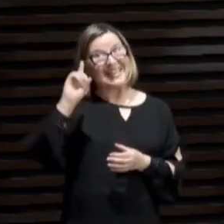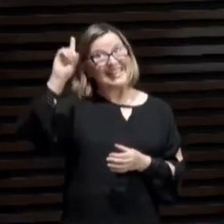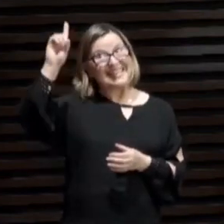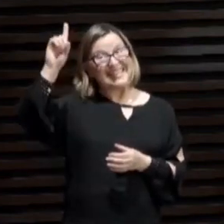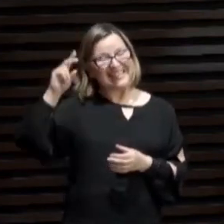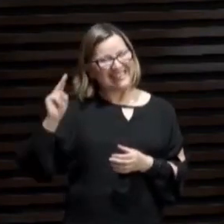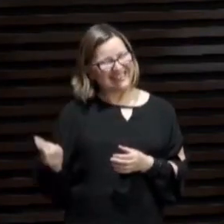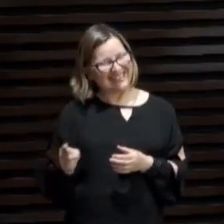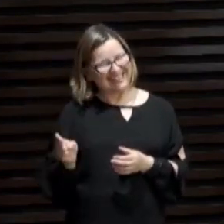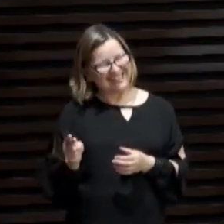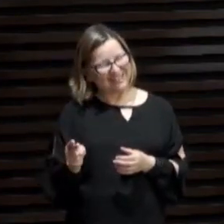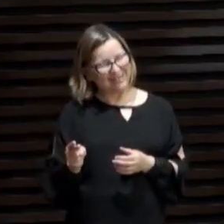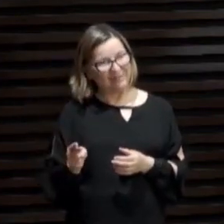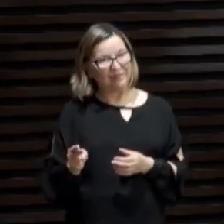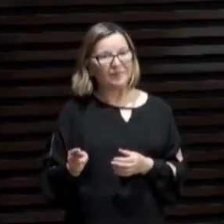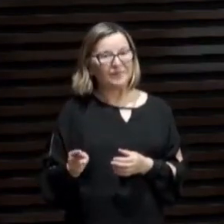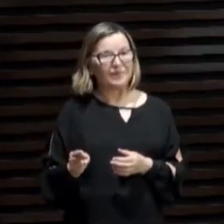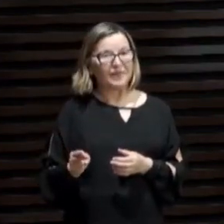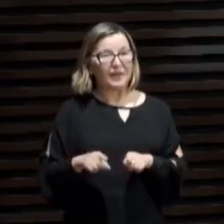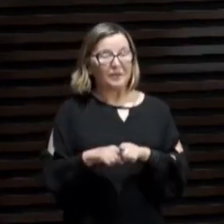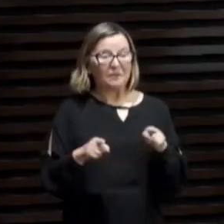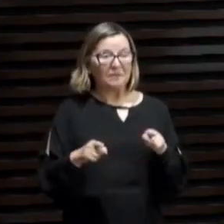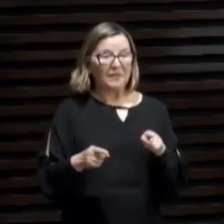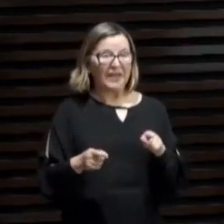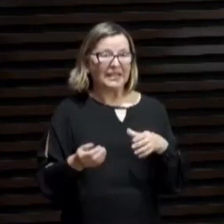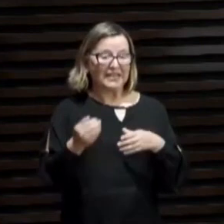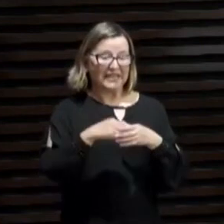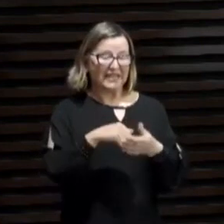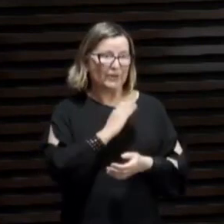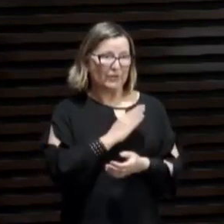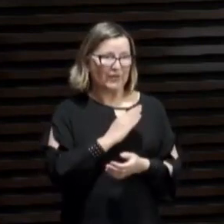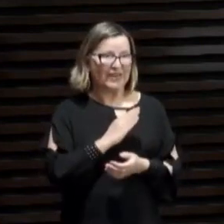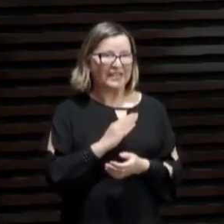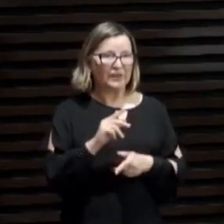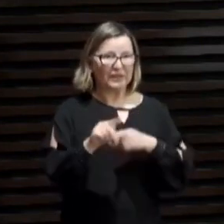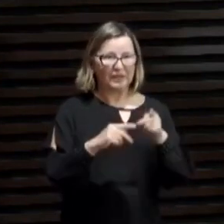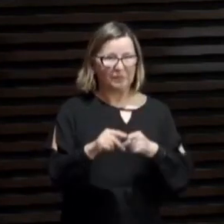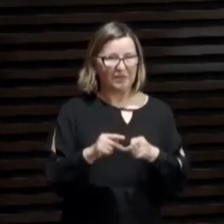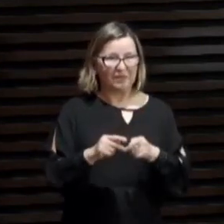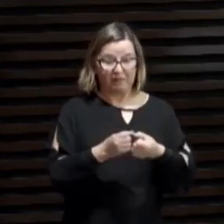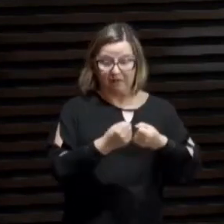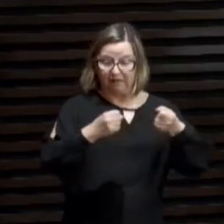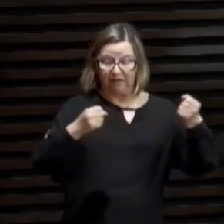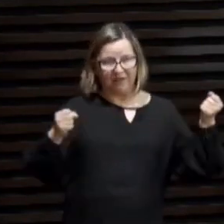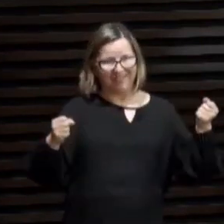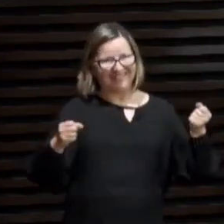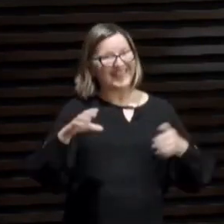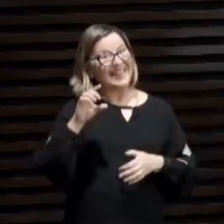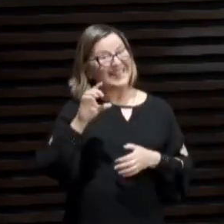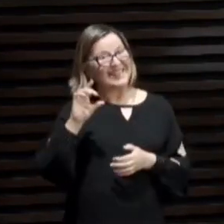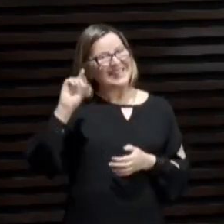Existe um vazio dentro do ser humano que é do tamanho da eternidade. E só um Deus